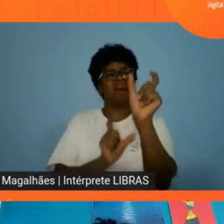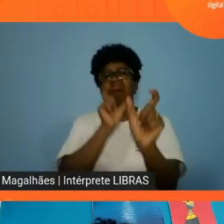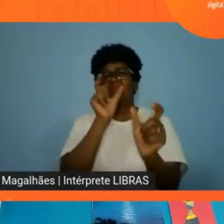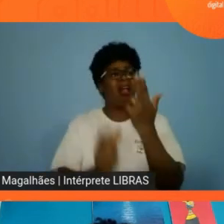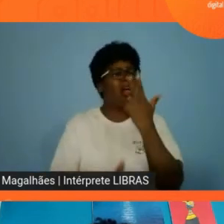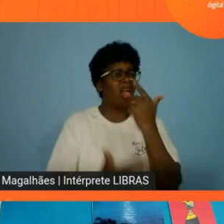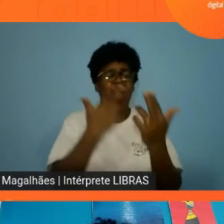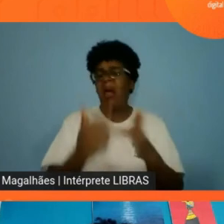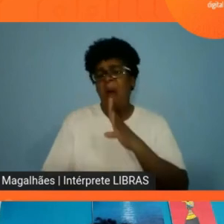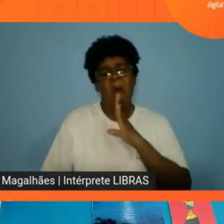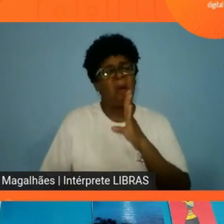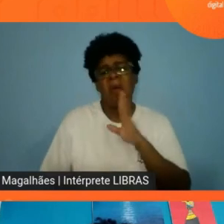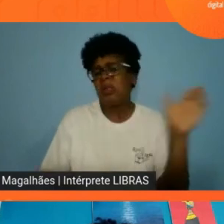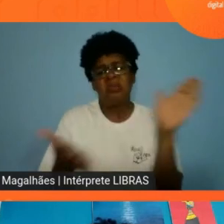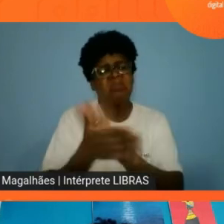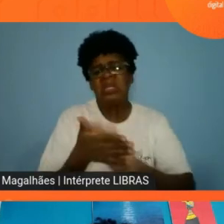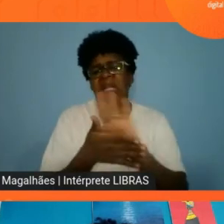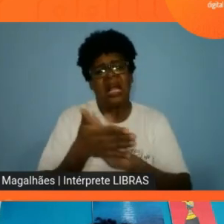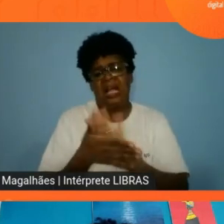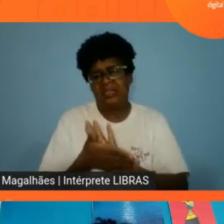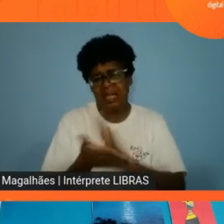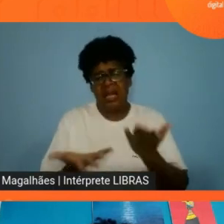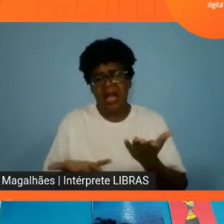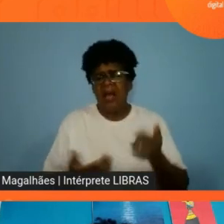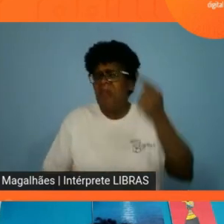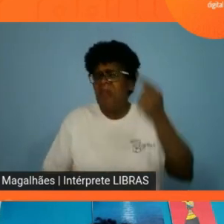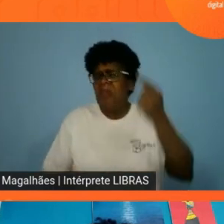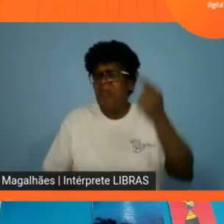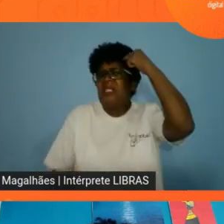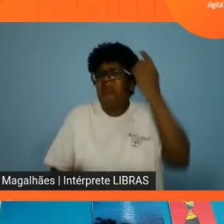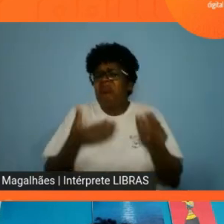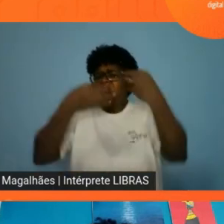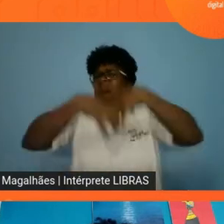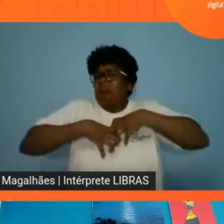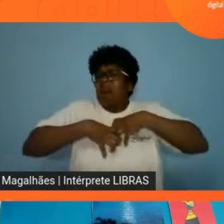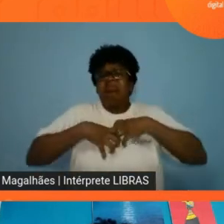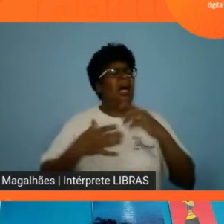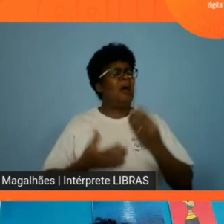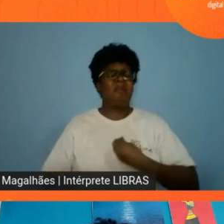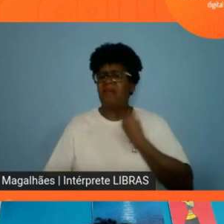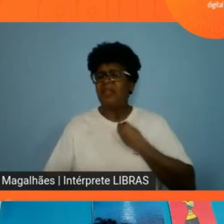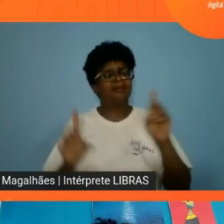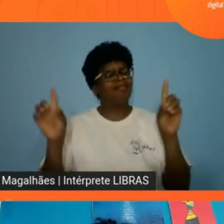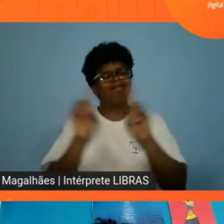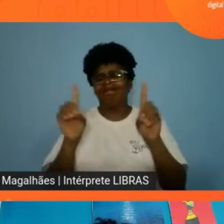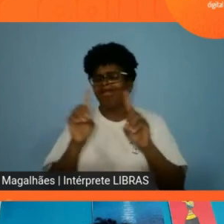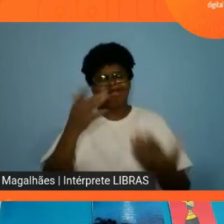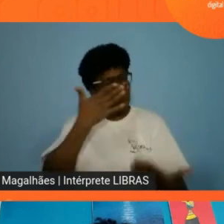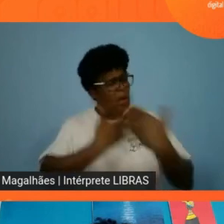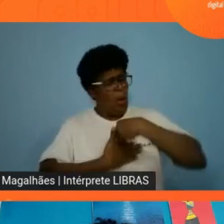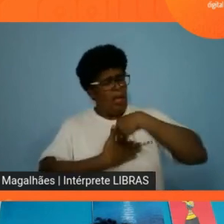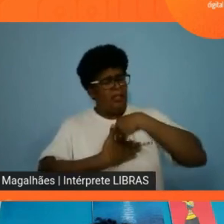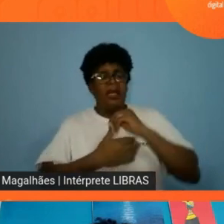desconhecidas, e eu não via que aquilo se encaixava em mim, que se encaixava na minha vida. Em